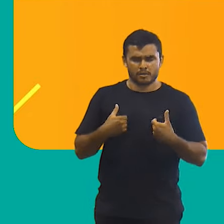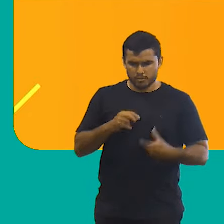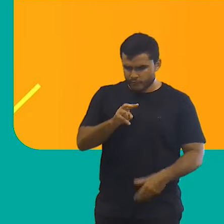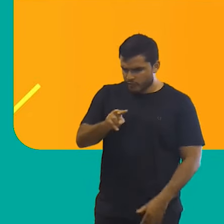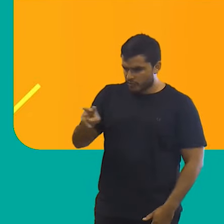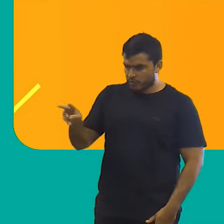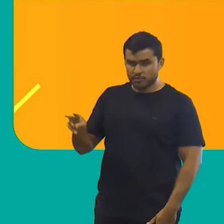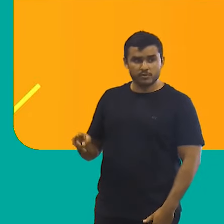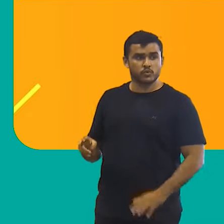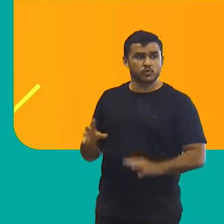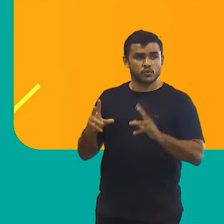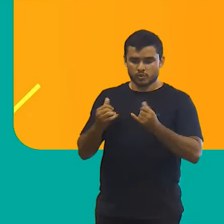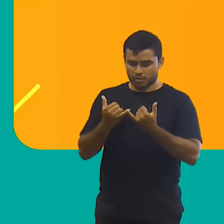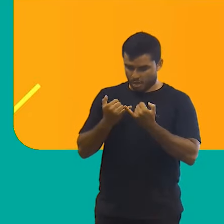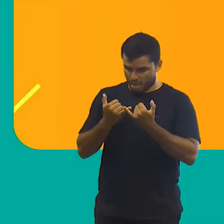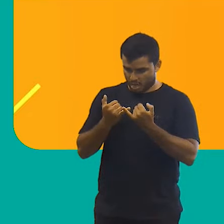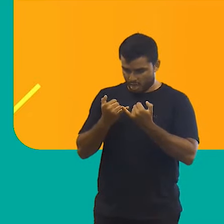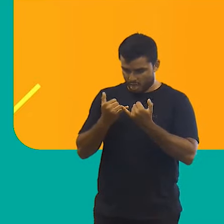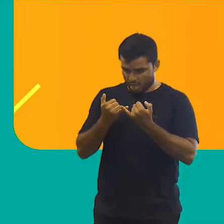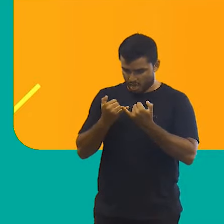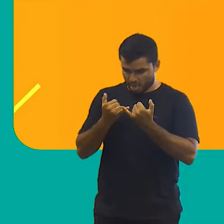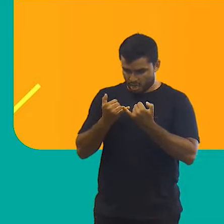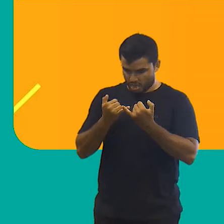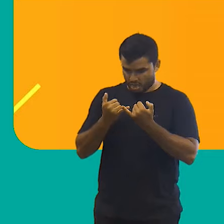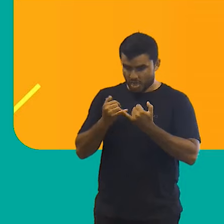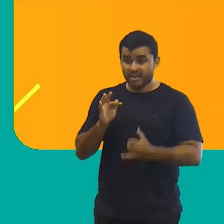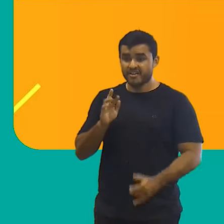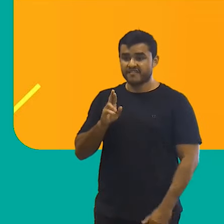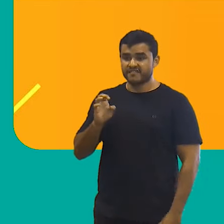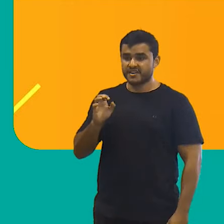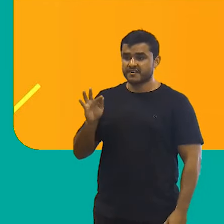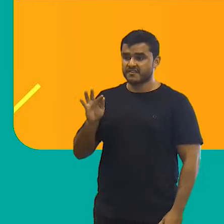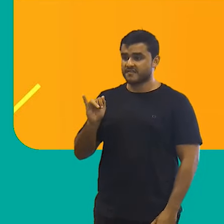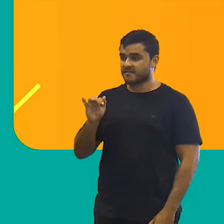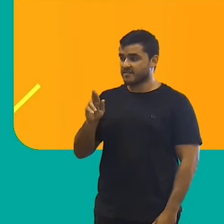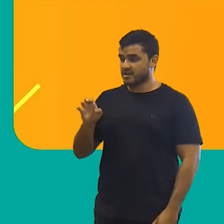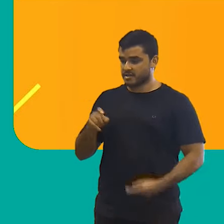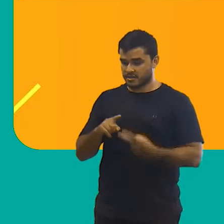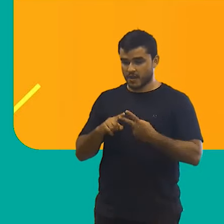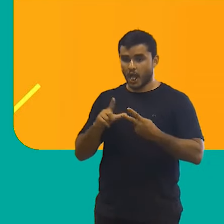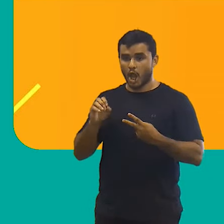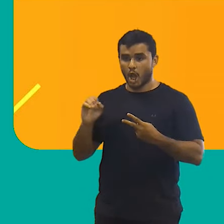todo mundo jogando Free Fire, LOL.